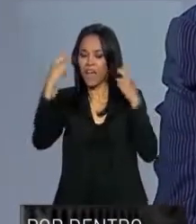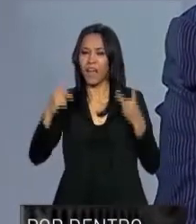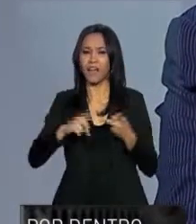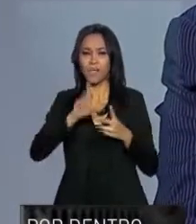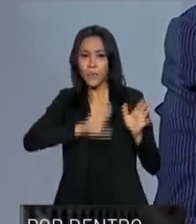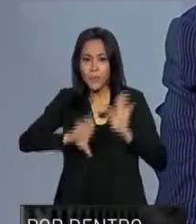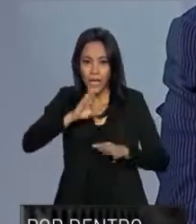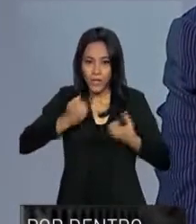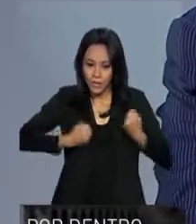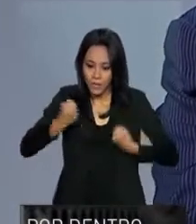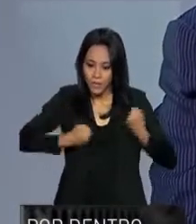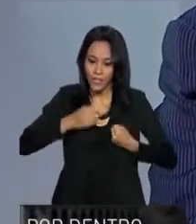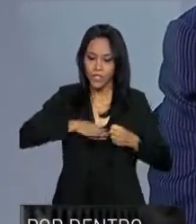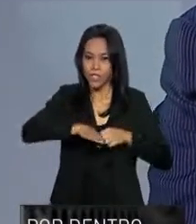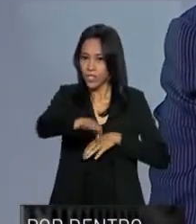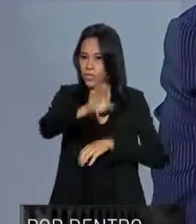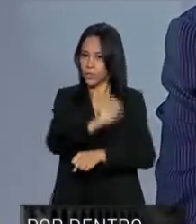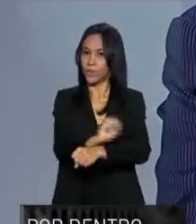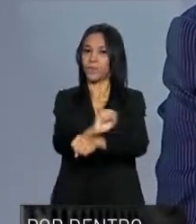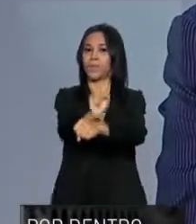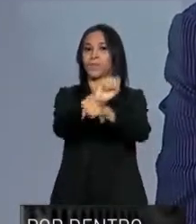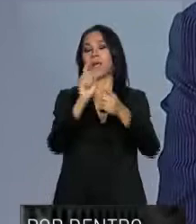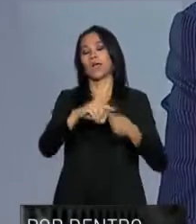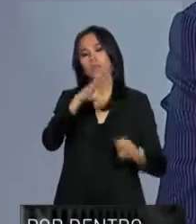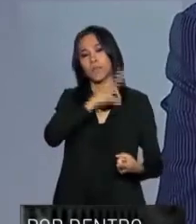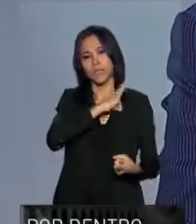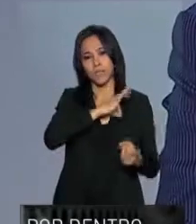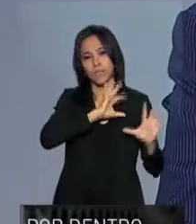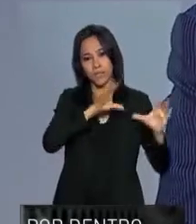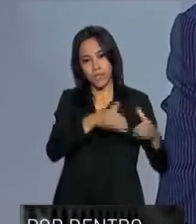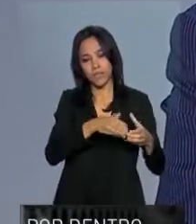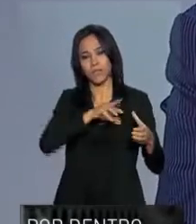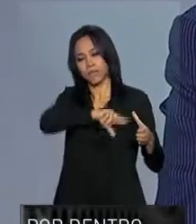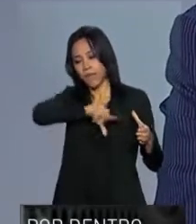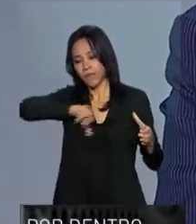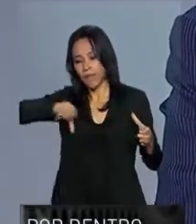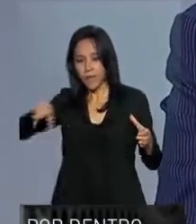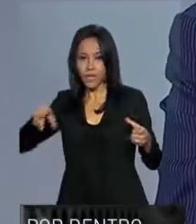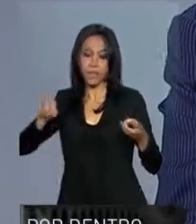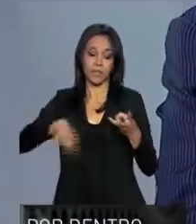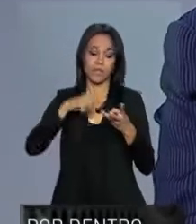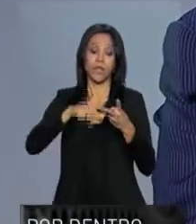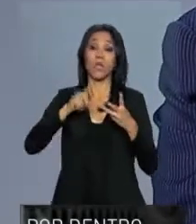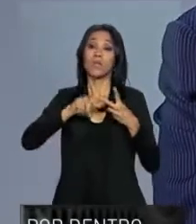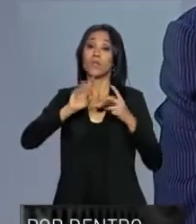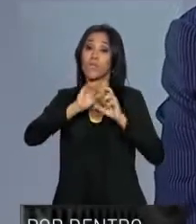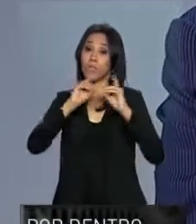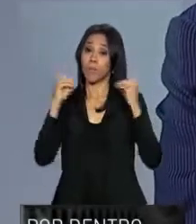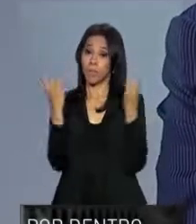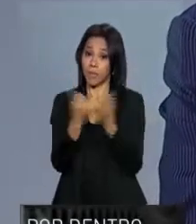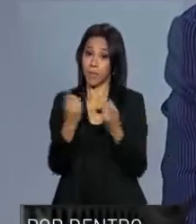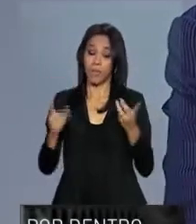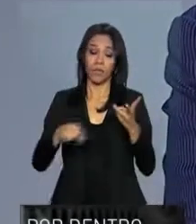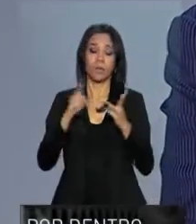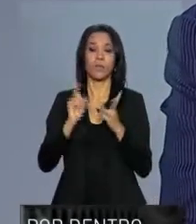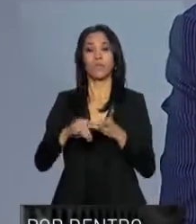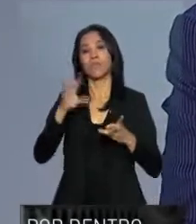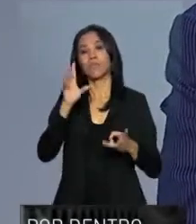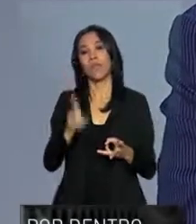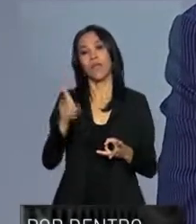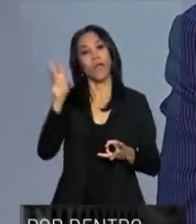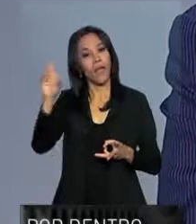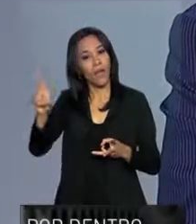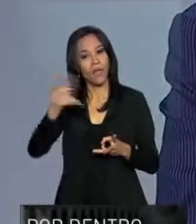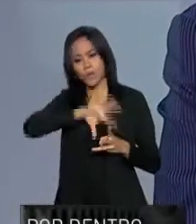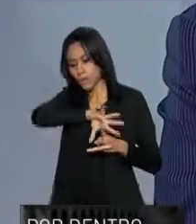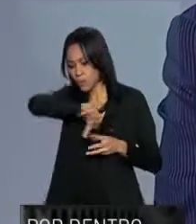é estaduais como militares e civis os departamentos estaduais de trânsito os dr enfim todas as forças e